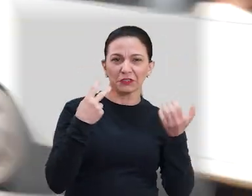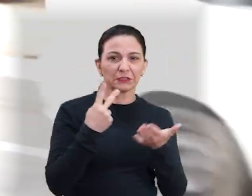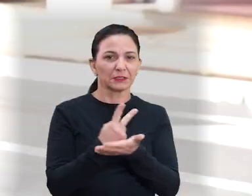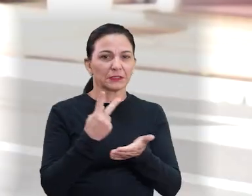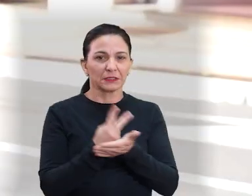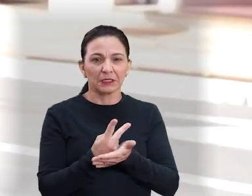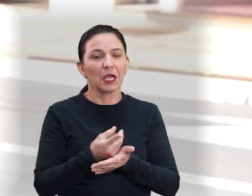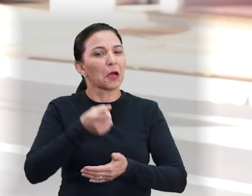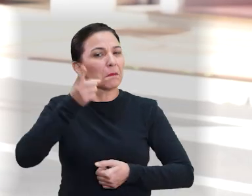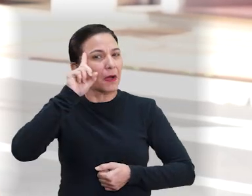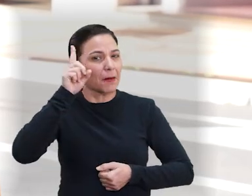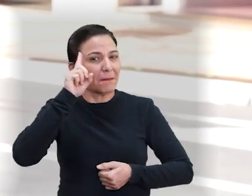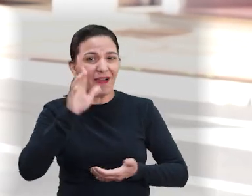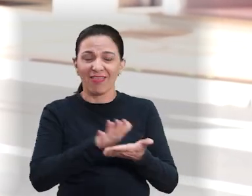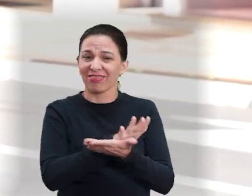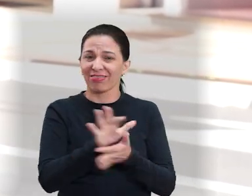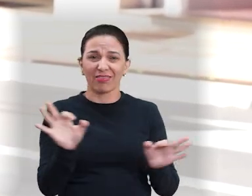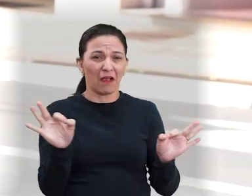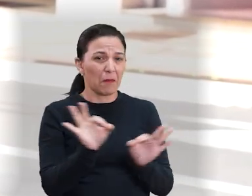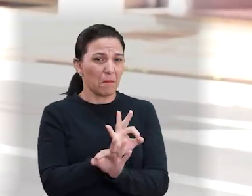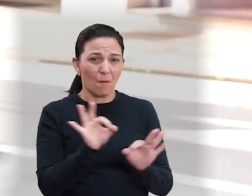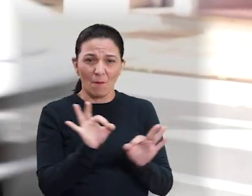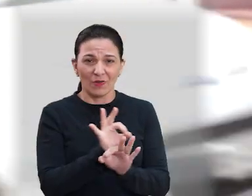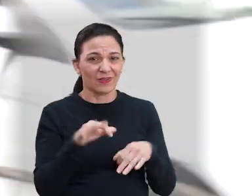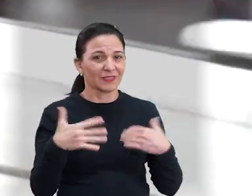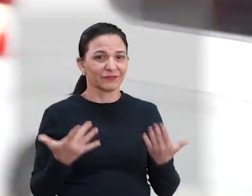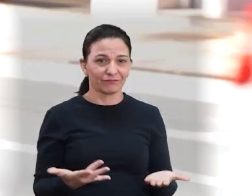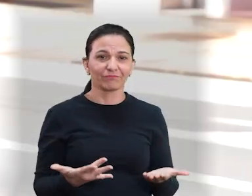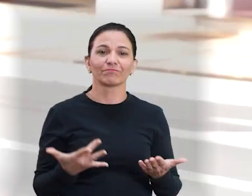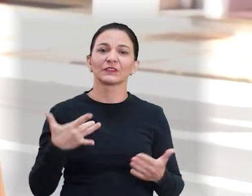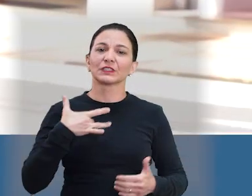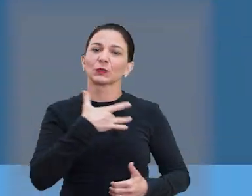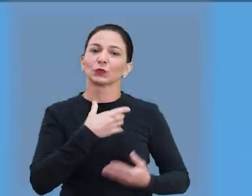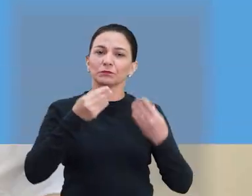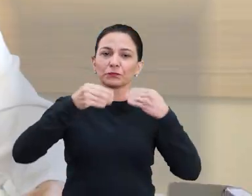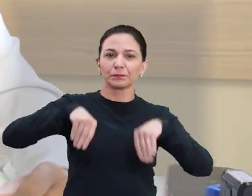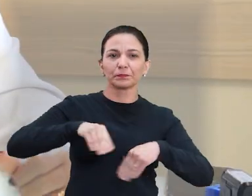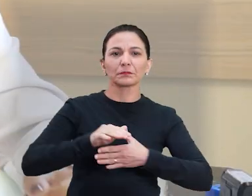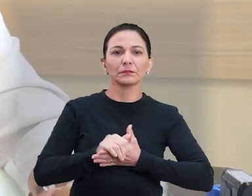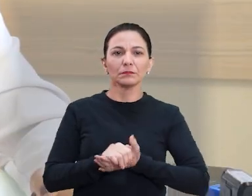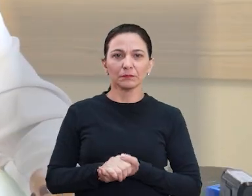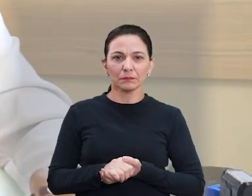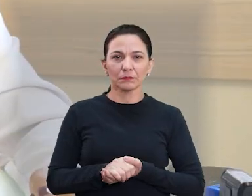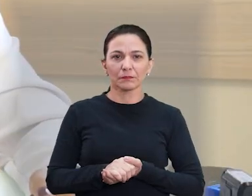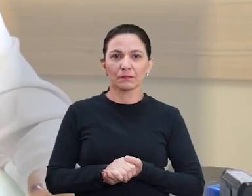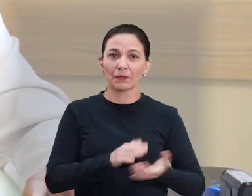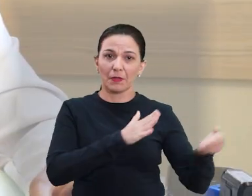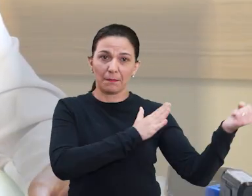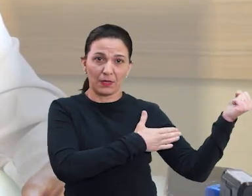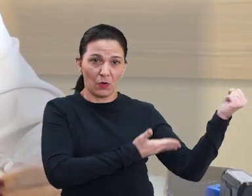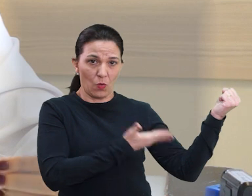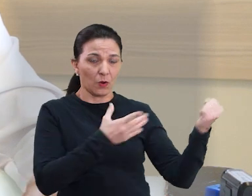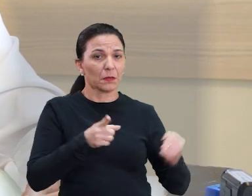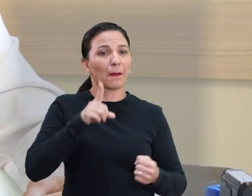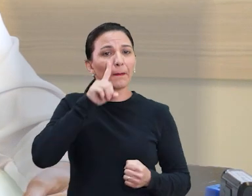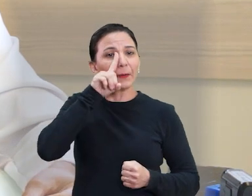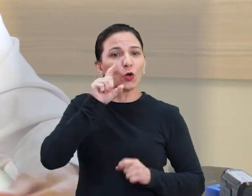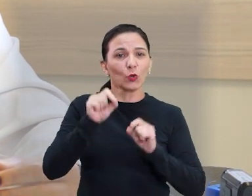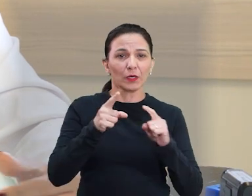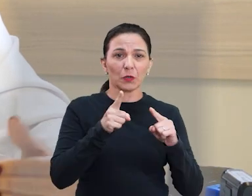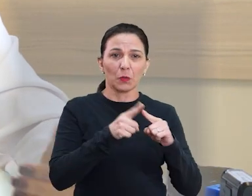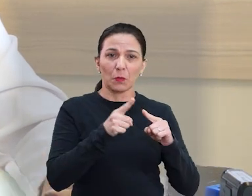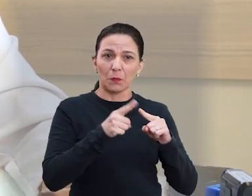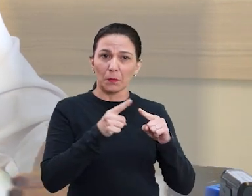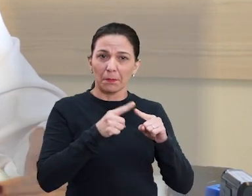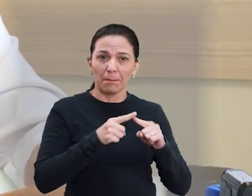não fazer exercício físico diariamente e acaba tudo prejudicando é um ciclo né o maior fator de risco na verdade é a genética